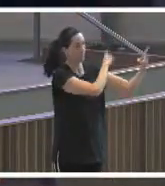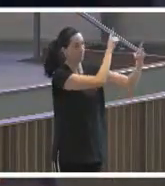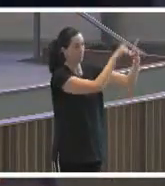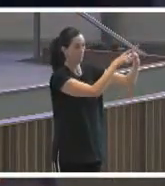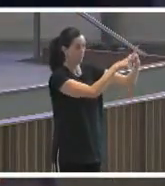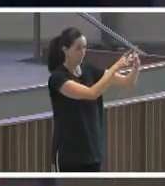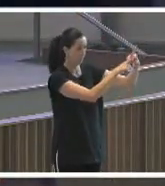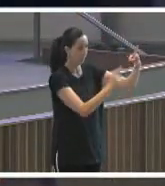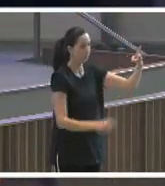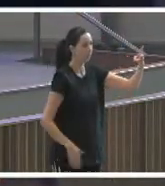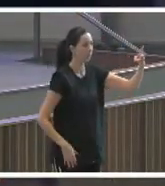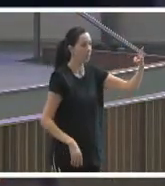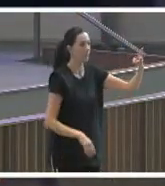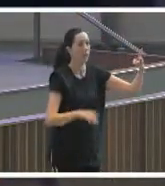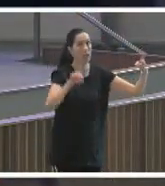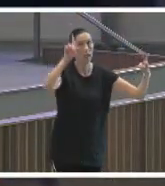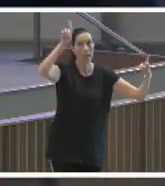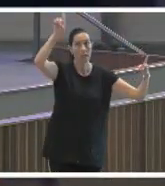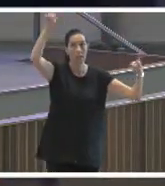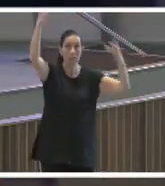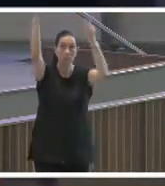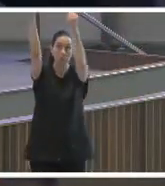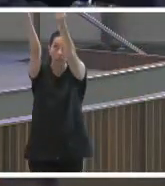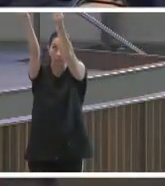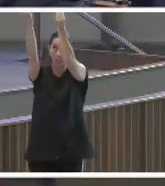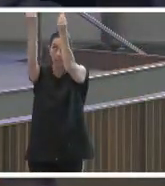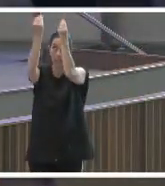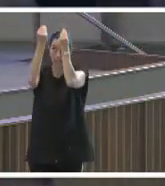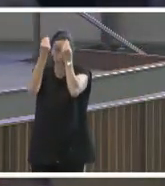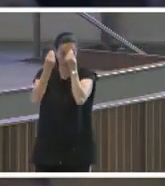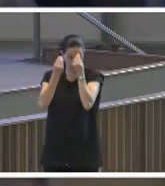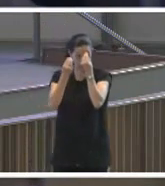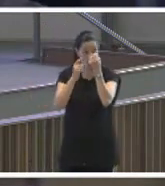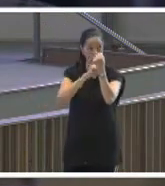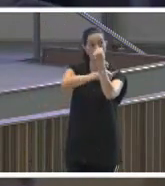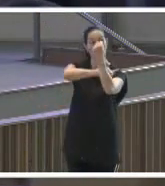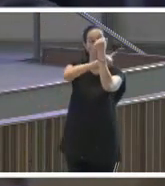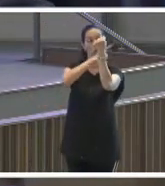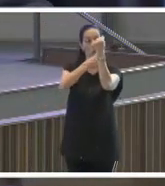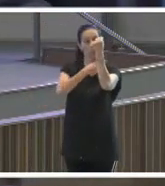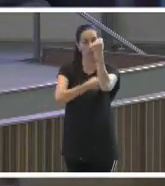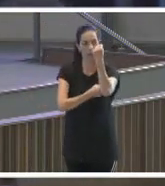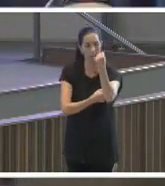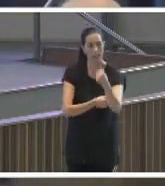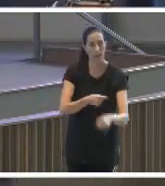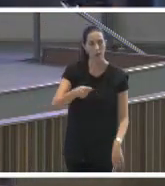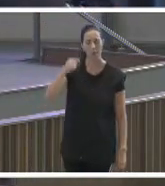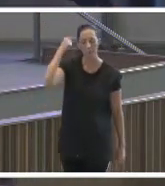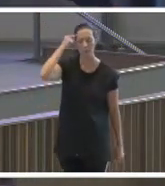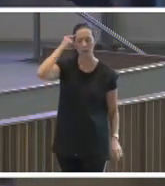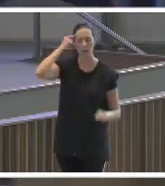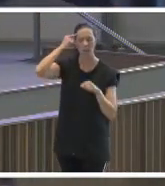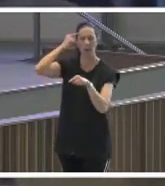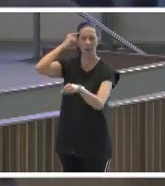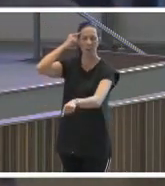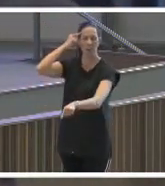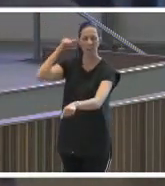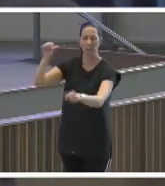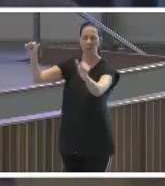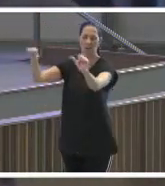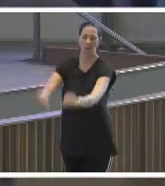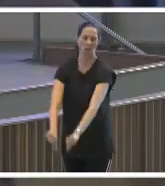foi dada pelo Senhor para que nós subjuguemos pessoas ou para destruir